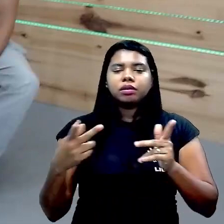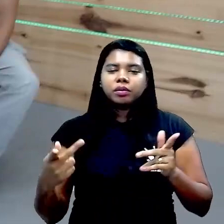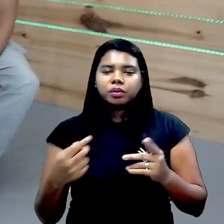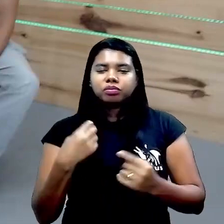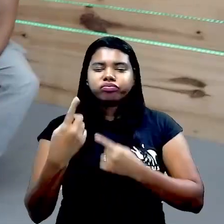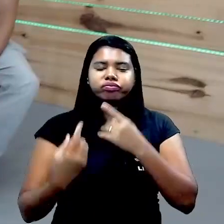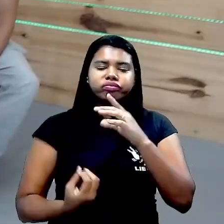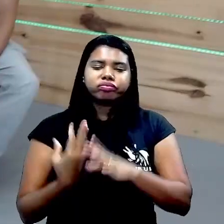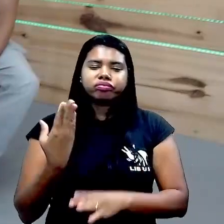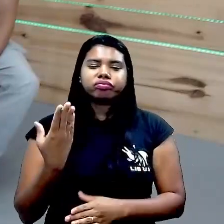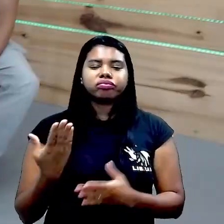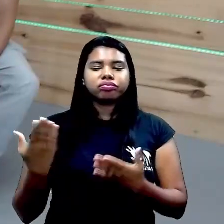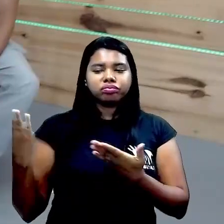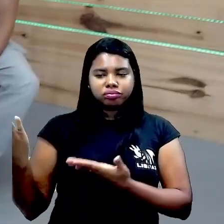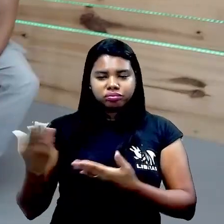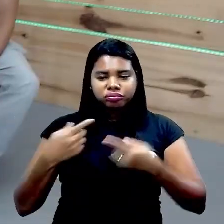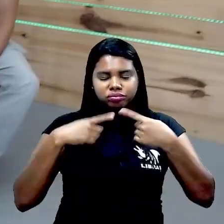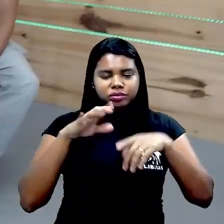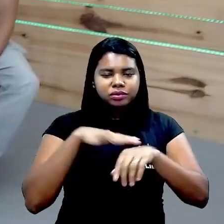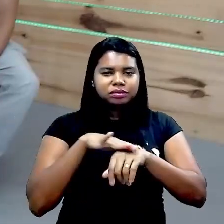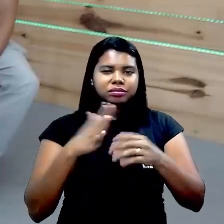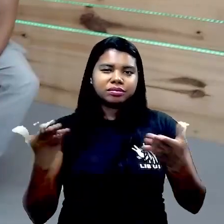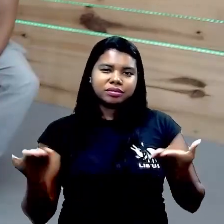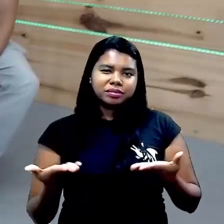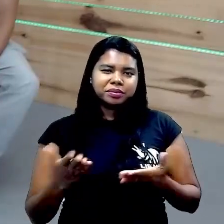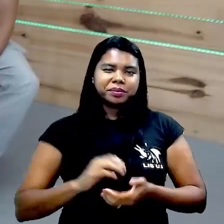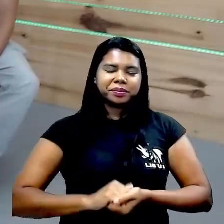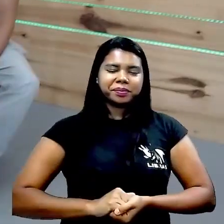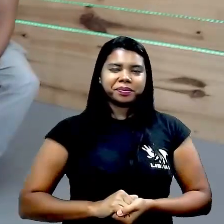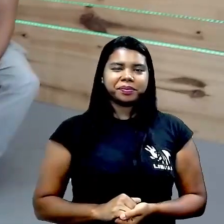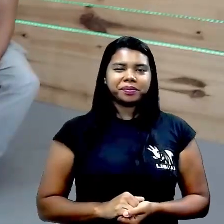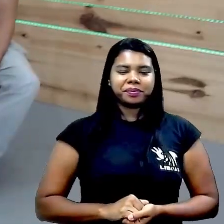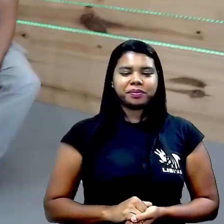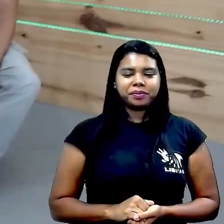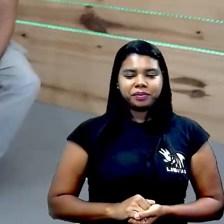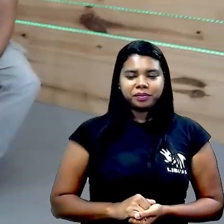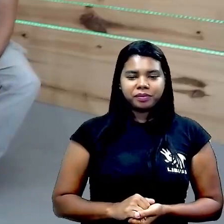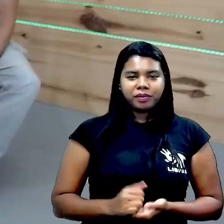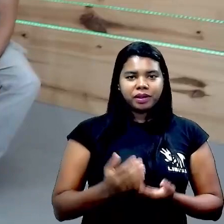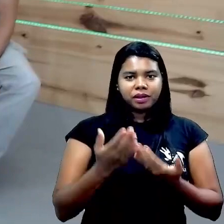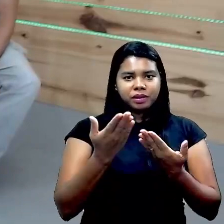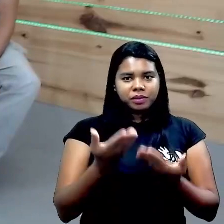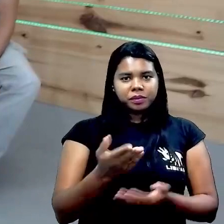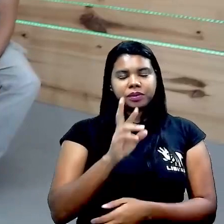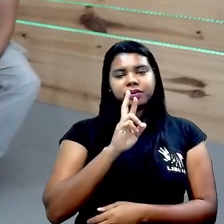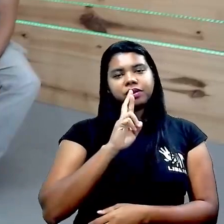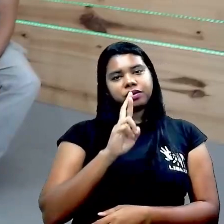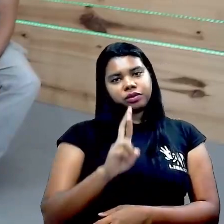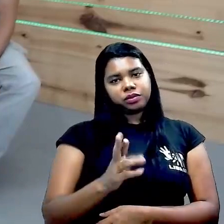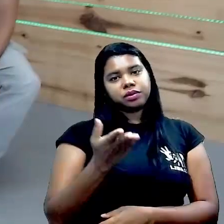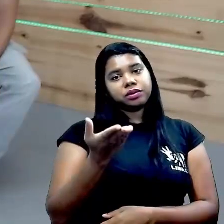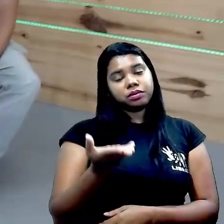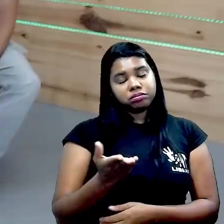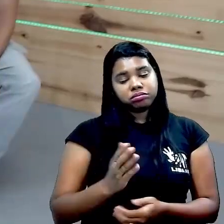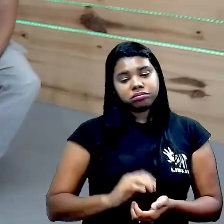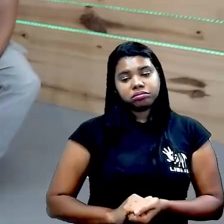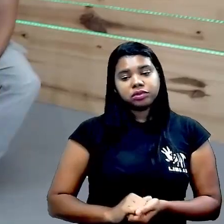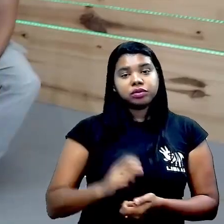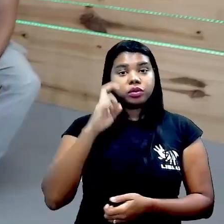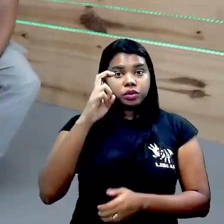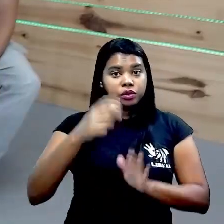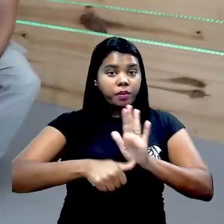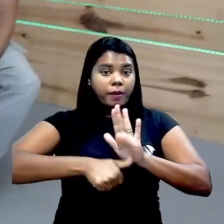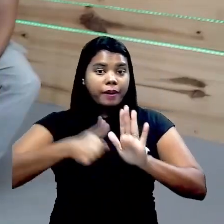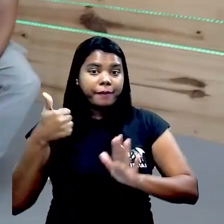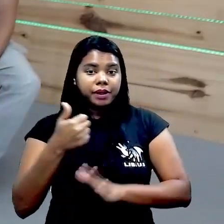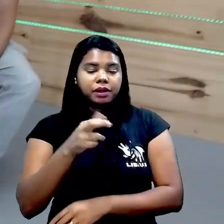perguntas que têm a ver com esse nosso bate-papo. Ou seja, quando você responder isso, se você for um dos 5 primeiros